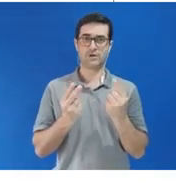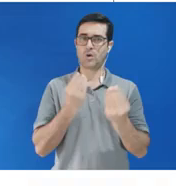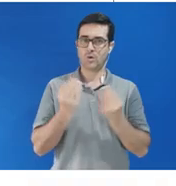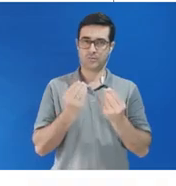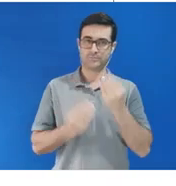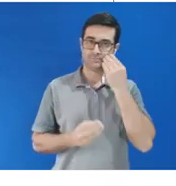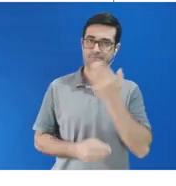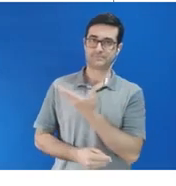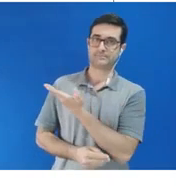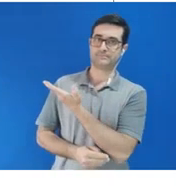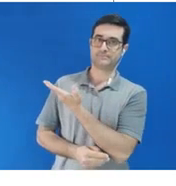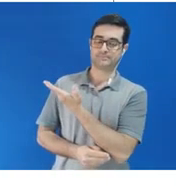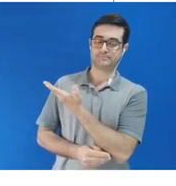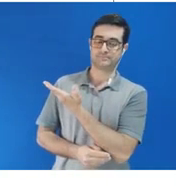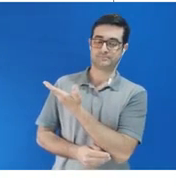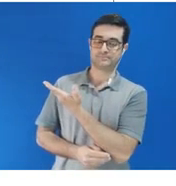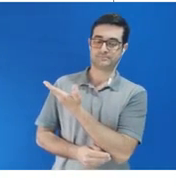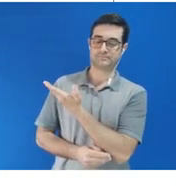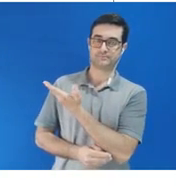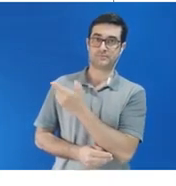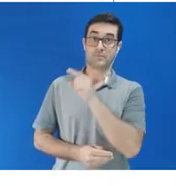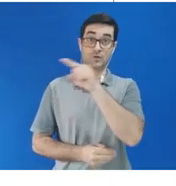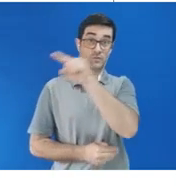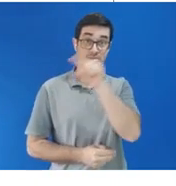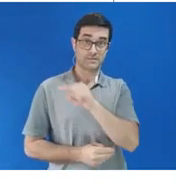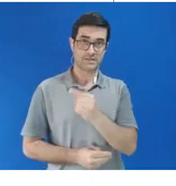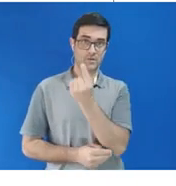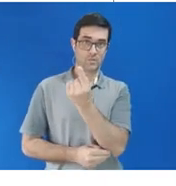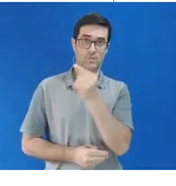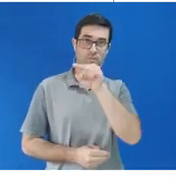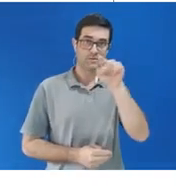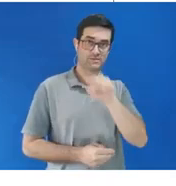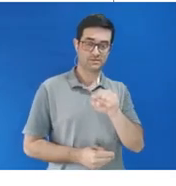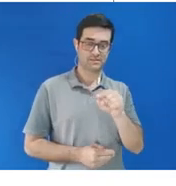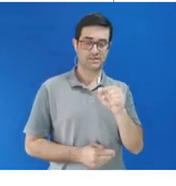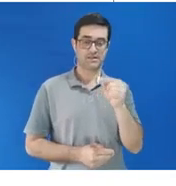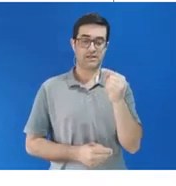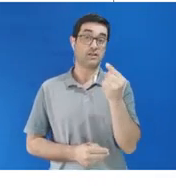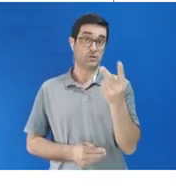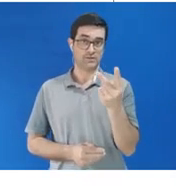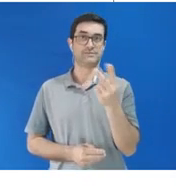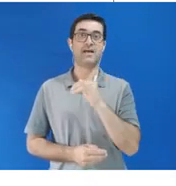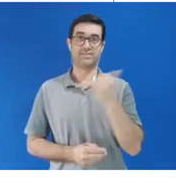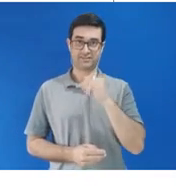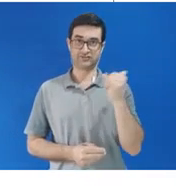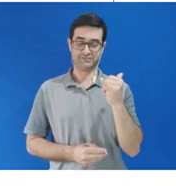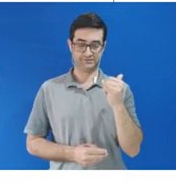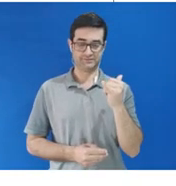carga do cátion, ou do ânion, a carga da outra